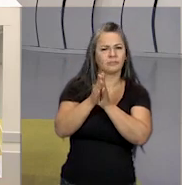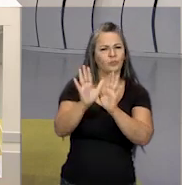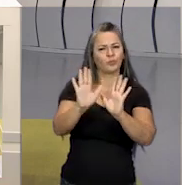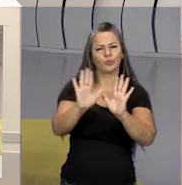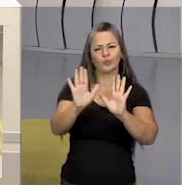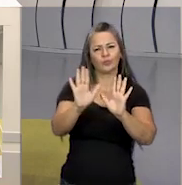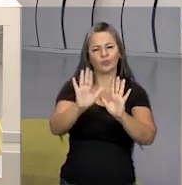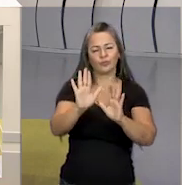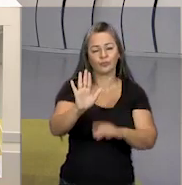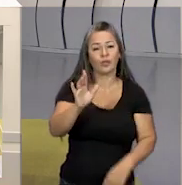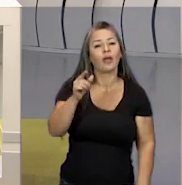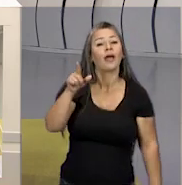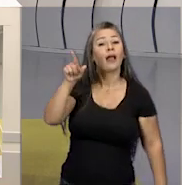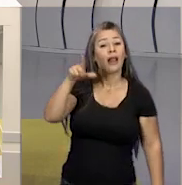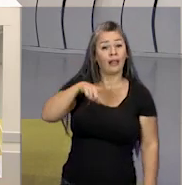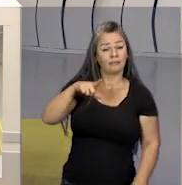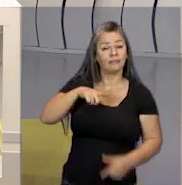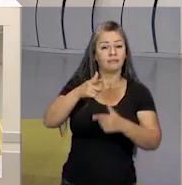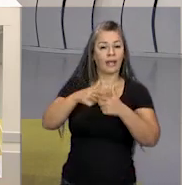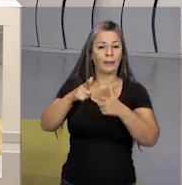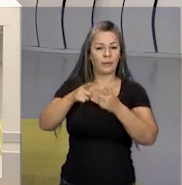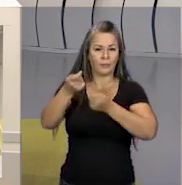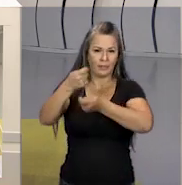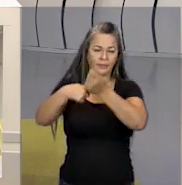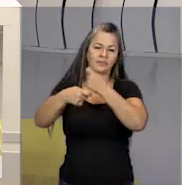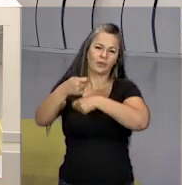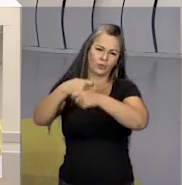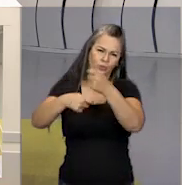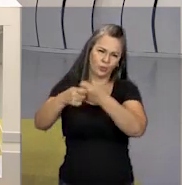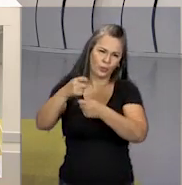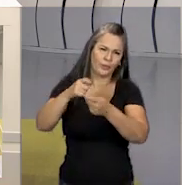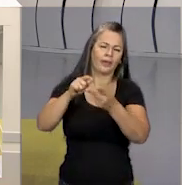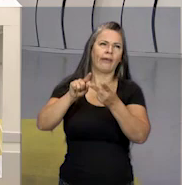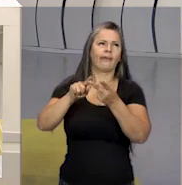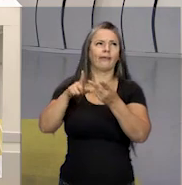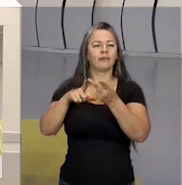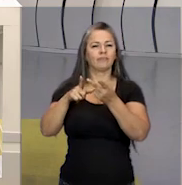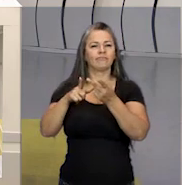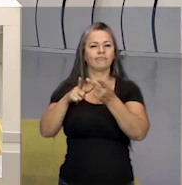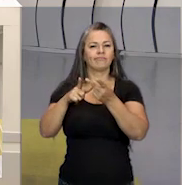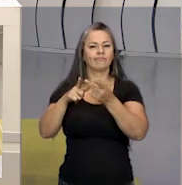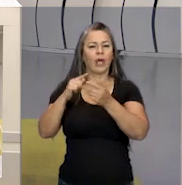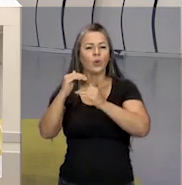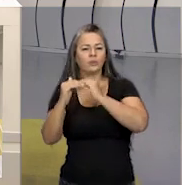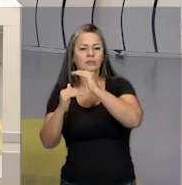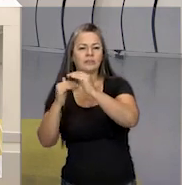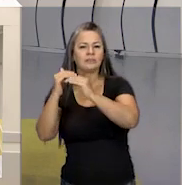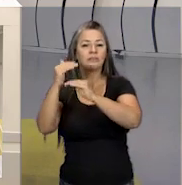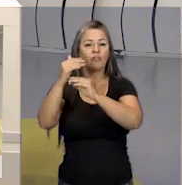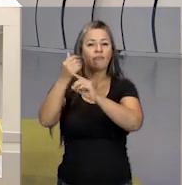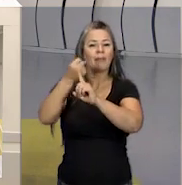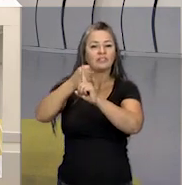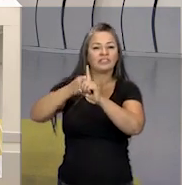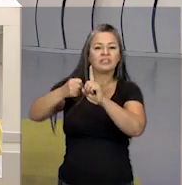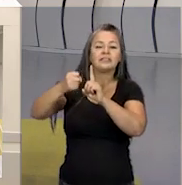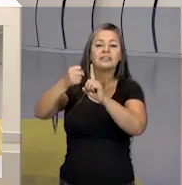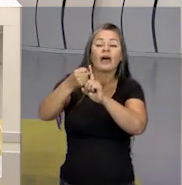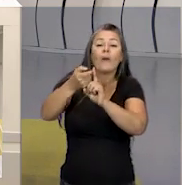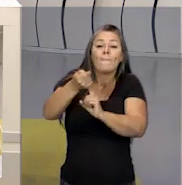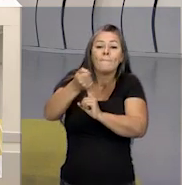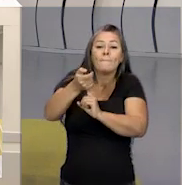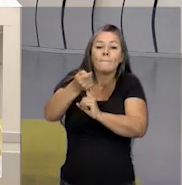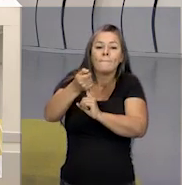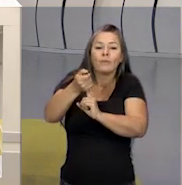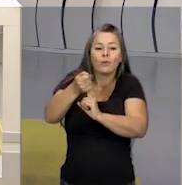problemas econômicos na região, sim, né? A questão do desenvolvimento ali na região, a gente sabe, social, político, econômico, sabemos